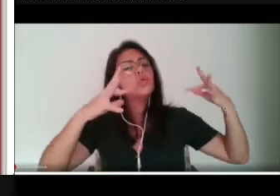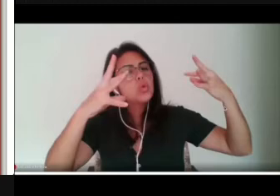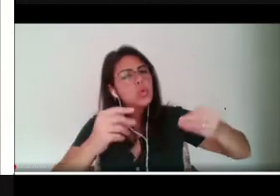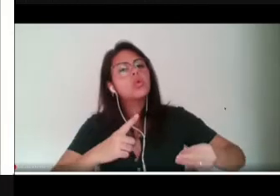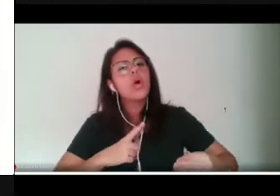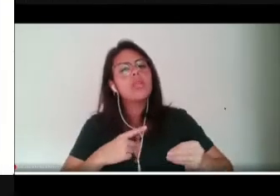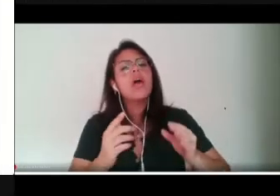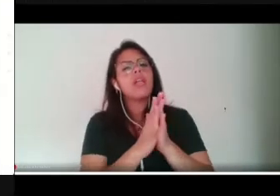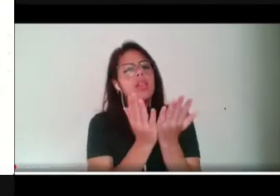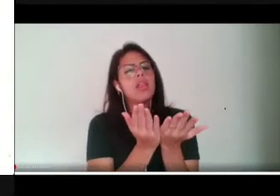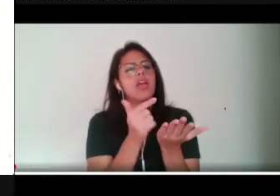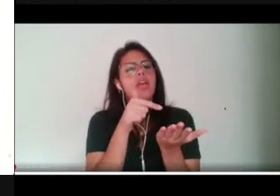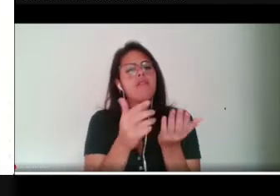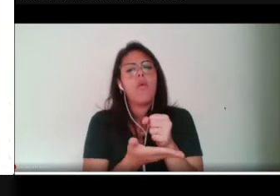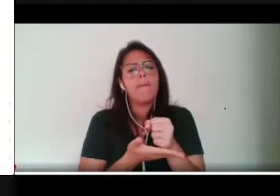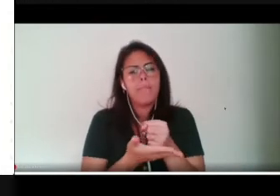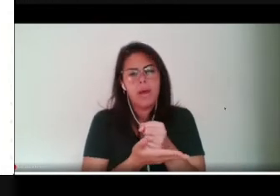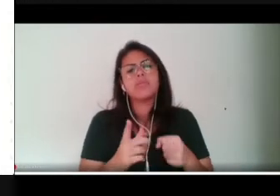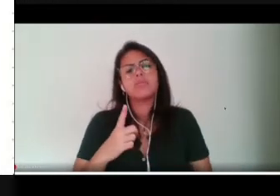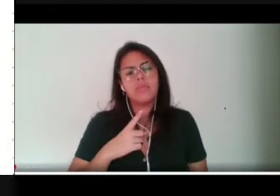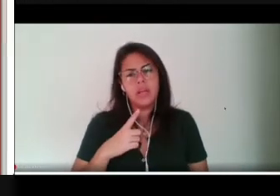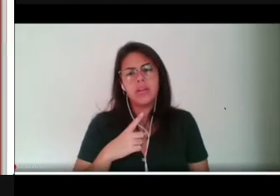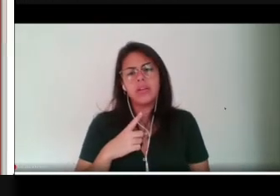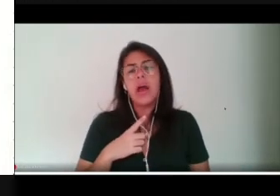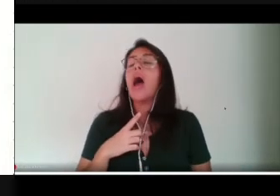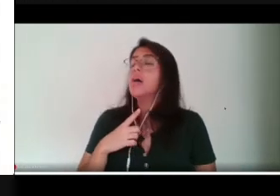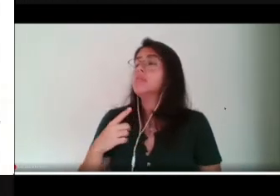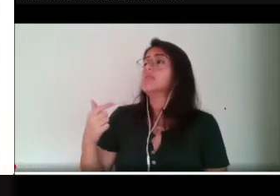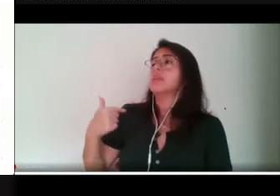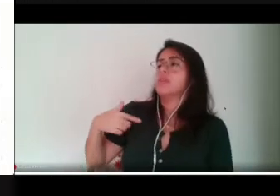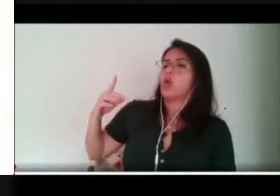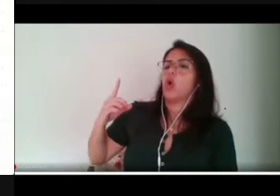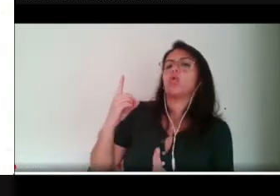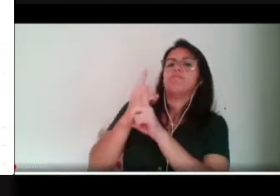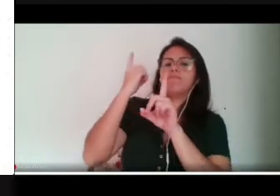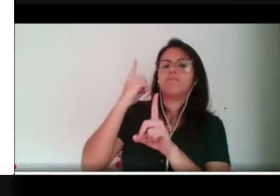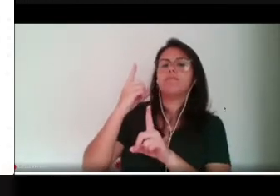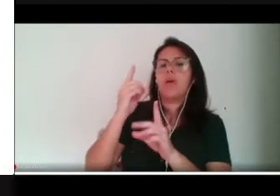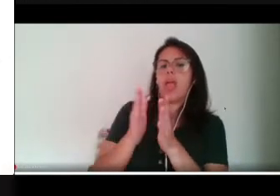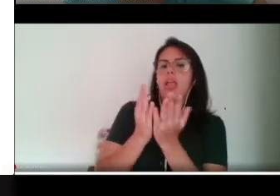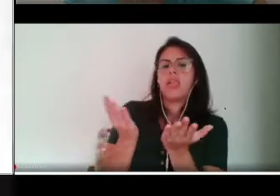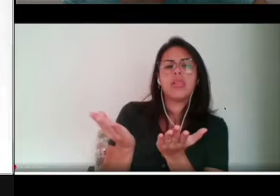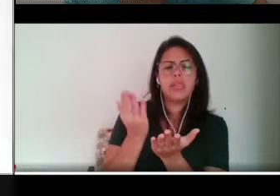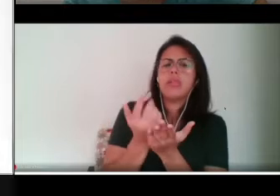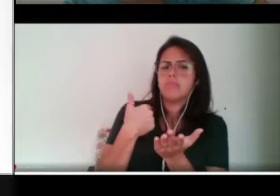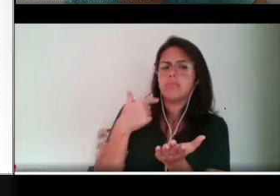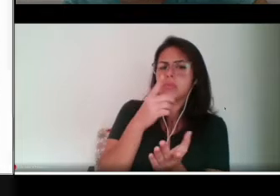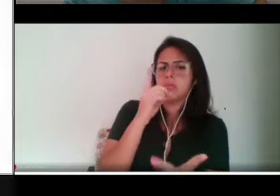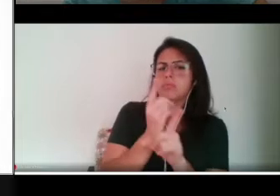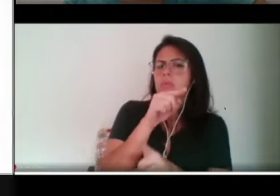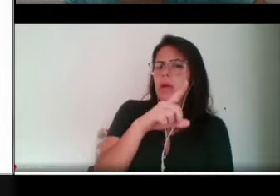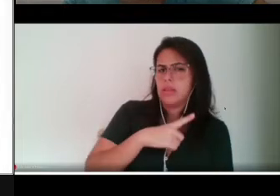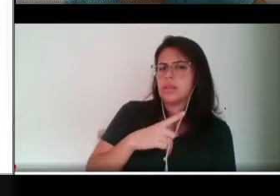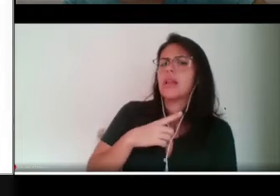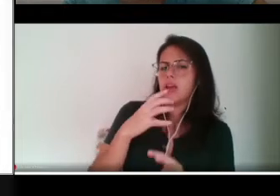Consegui o livro do Zemans que eu tava olhando, tava dando uma olhadinha nele, tem essas contas aí todas aí. Isso, tem